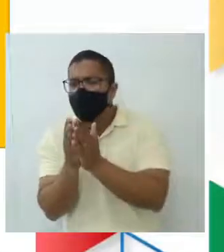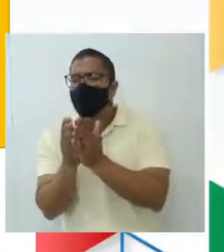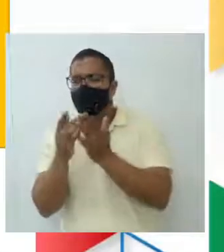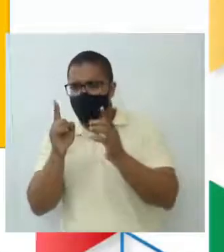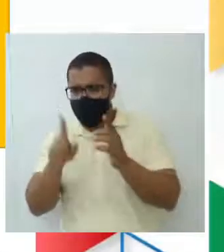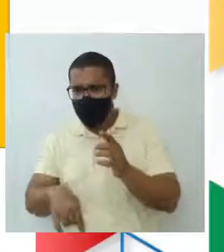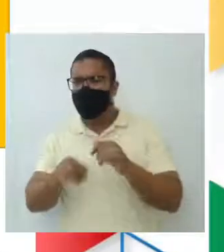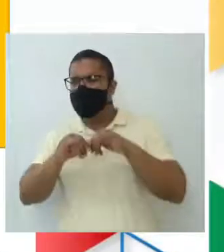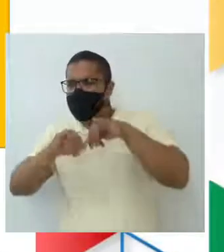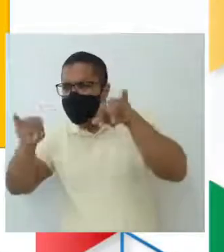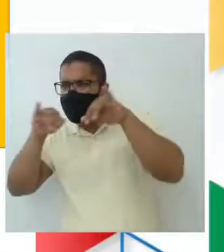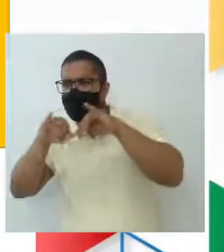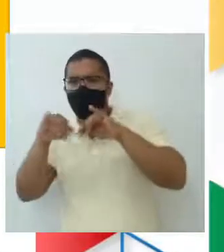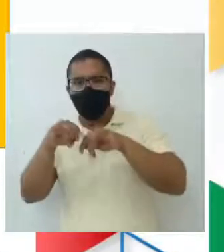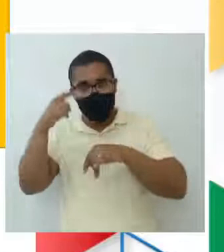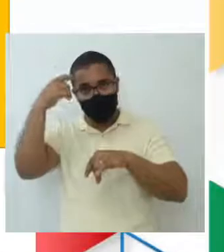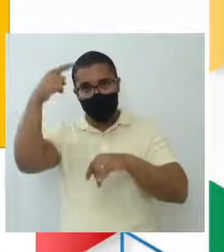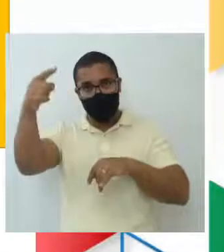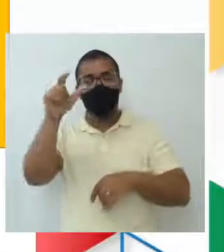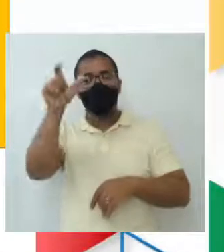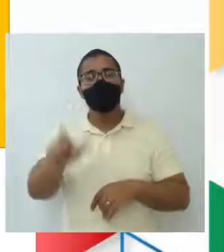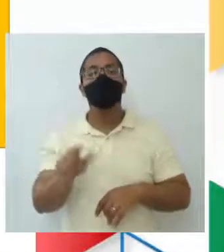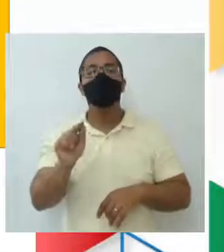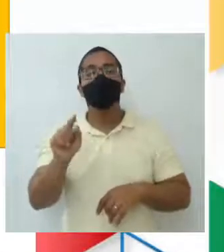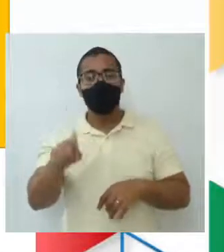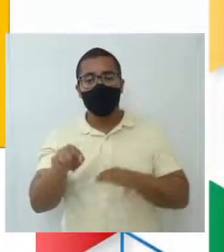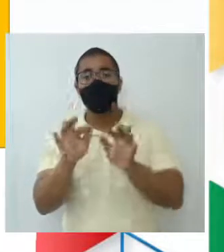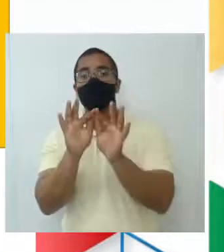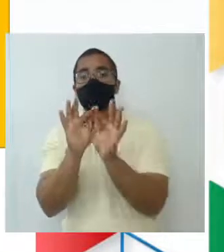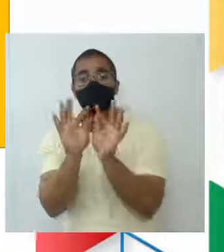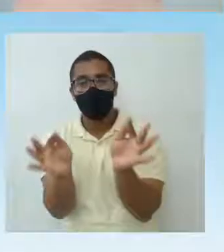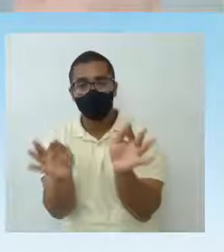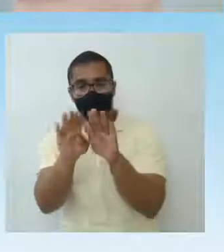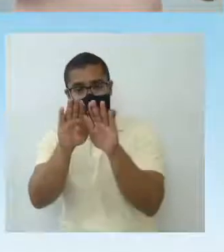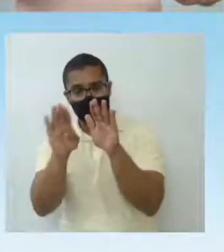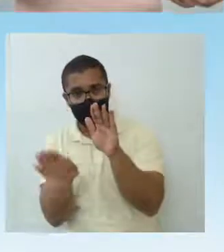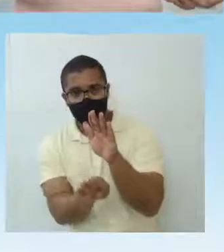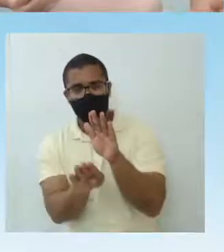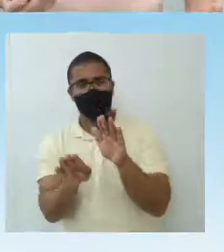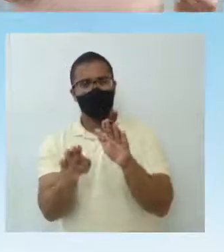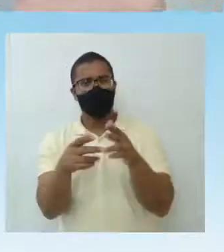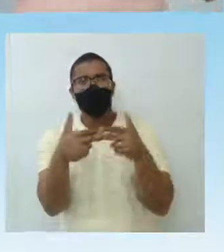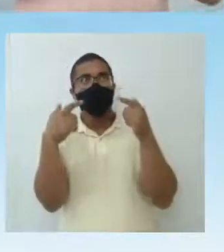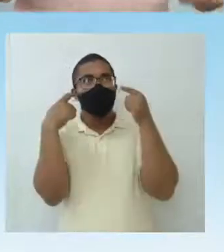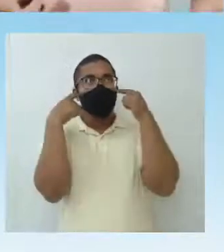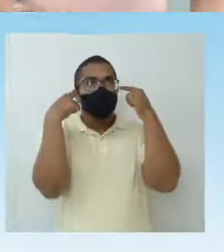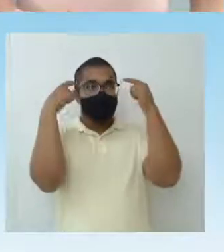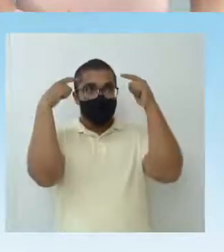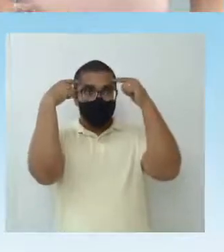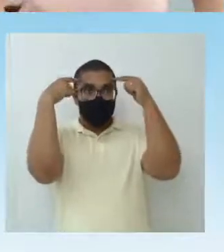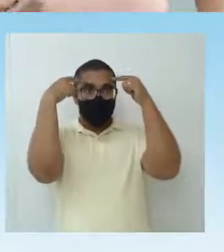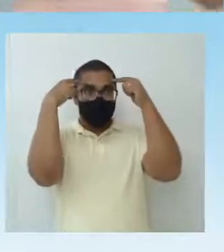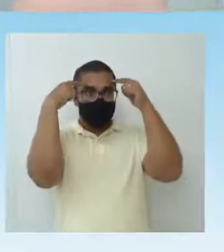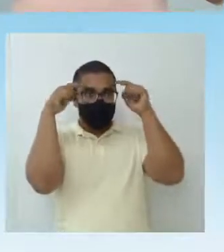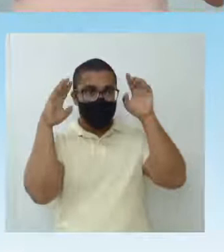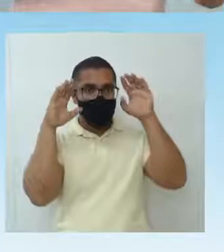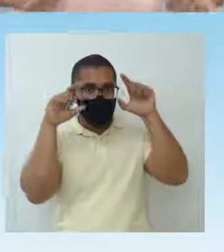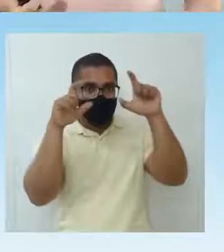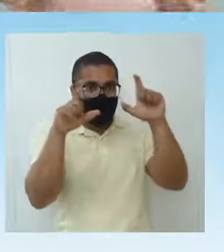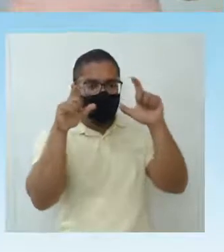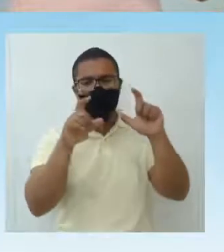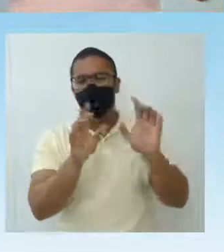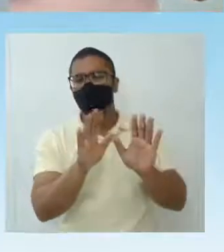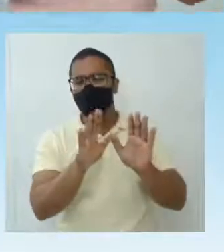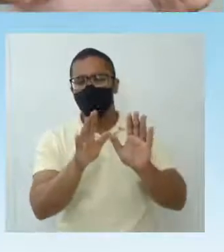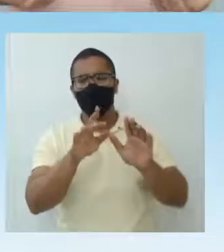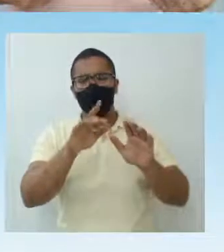que a doutrina de Francisco é o quê? A humildade, o desapego aos bens materiais, pregar